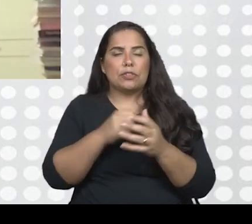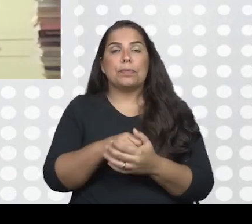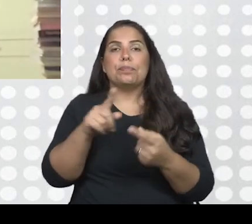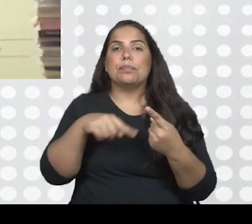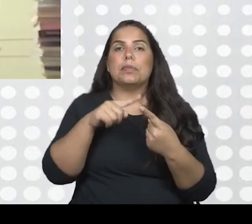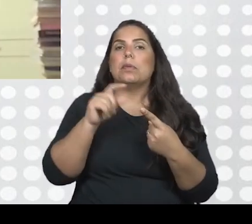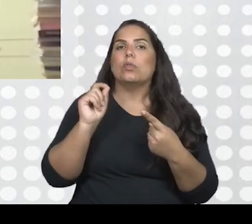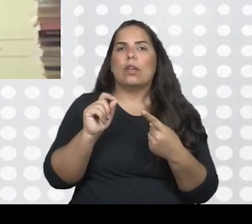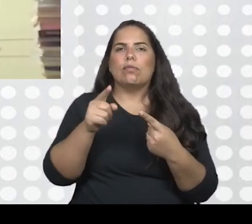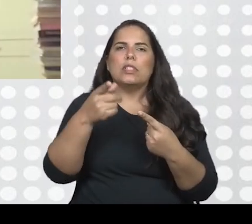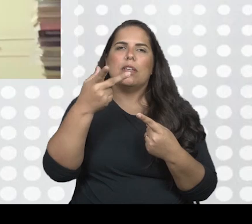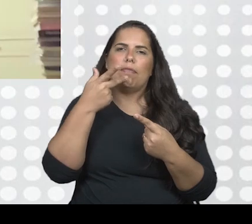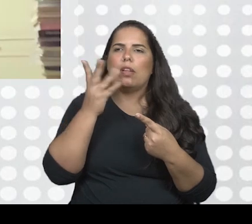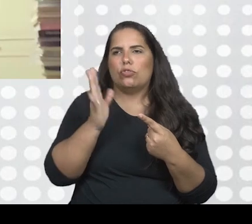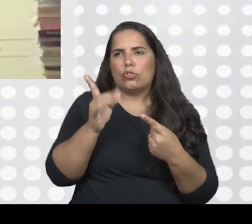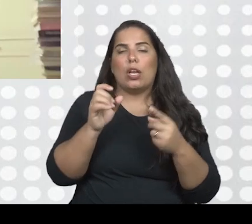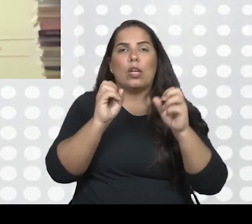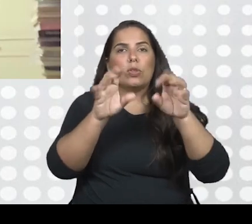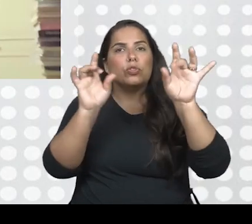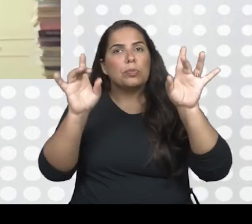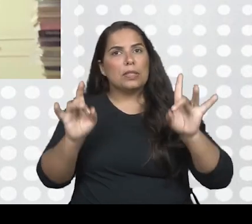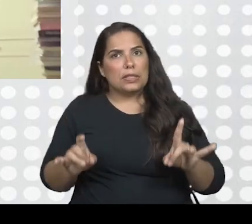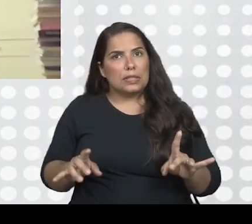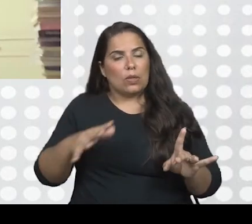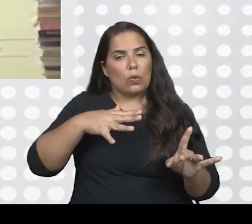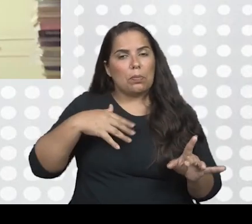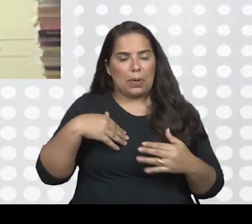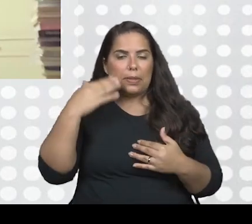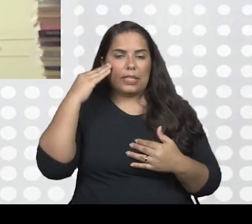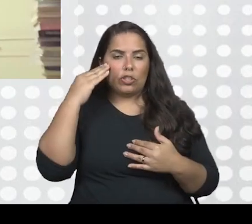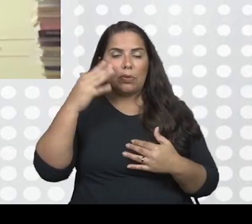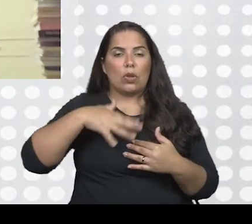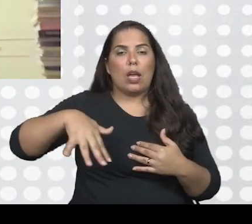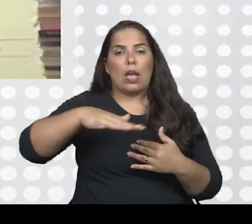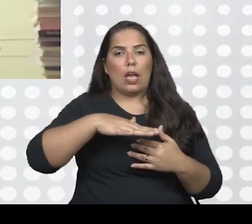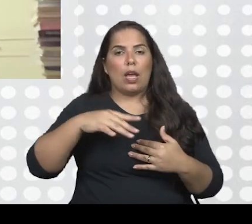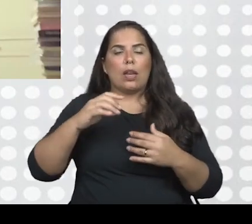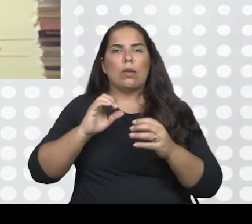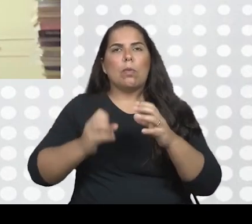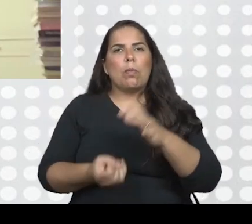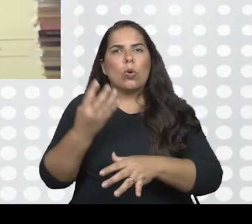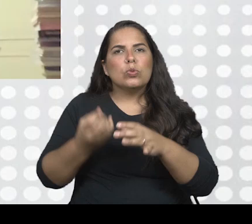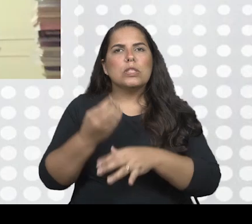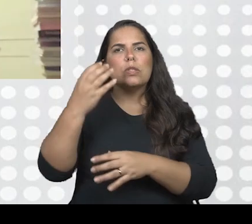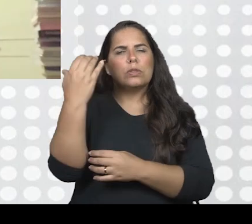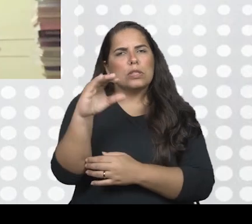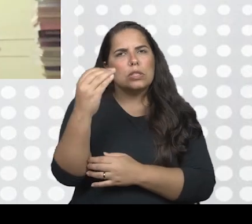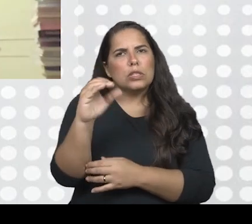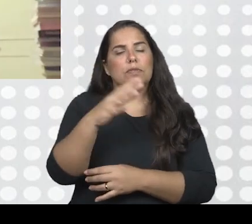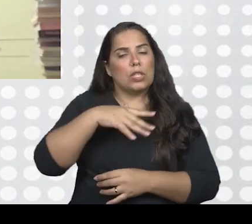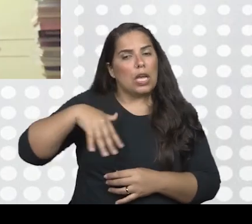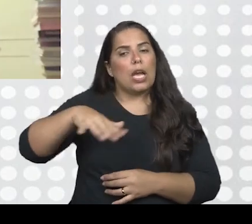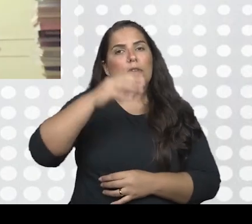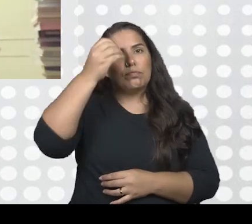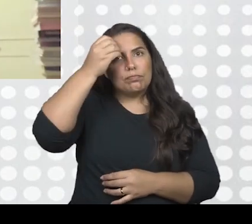A primeira questão você já levanta: educação especial, no meu entendimento, é um campo de produção científica, é uma área